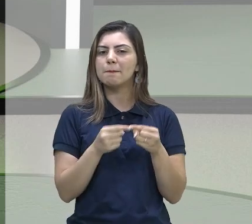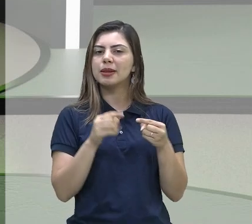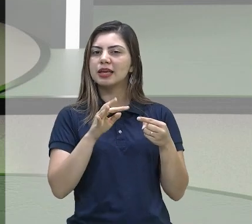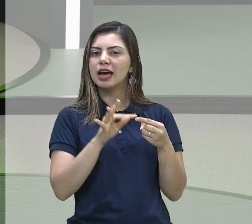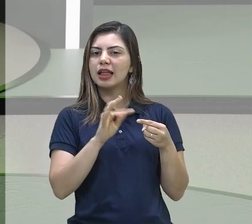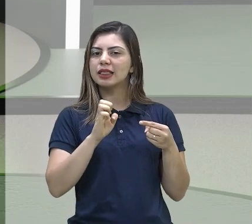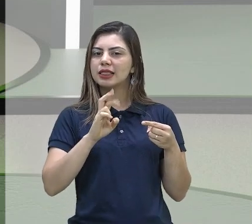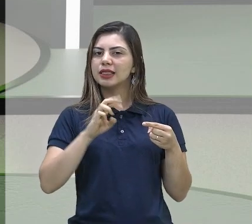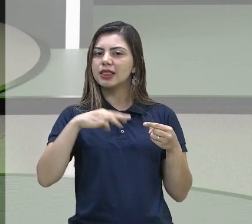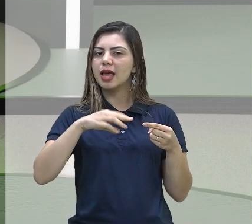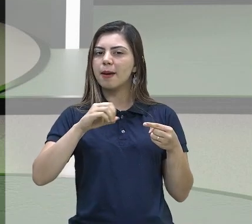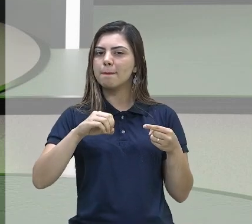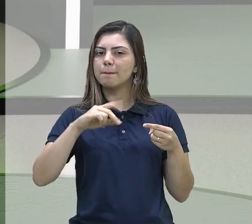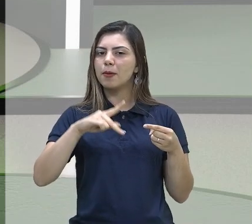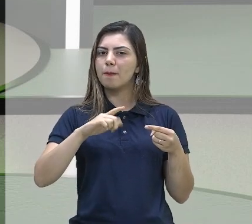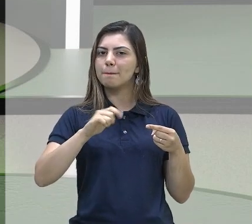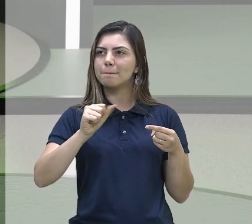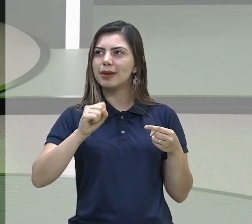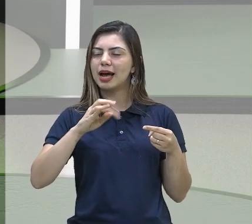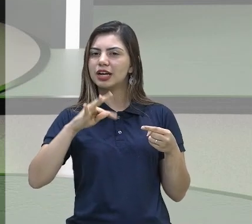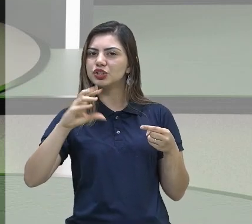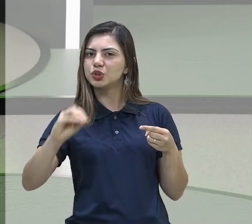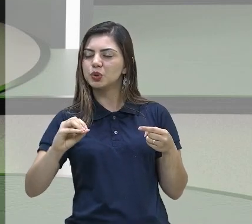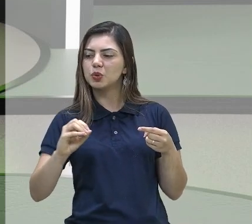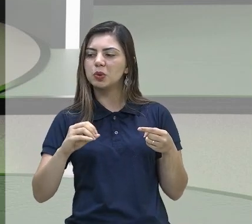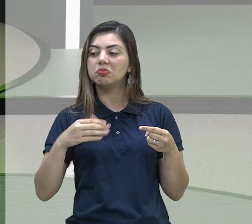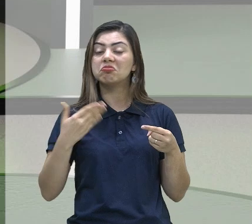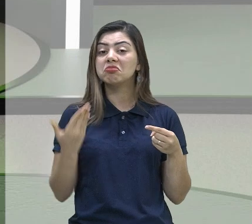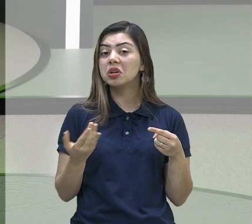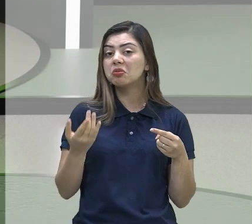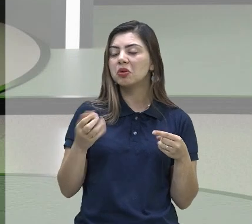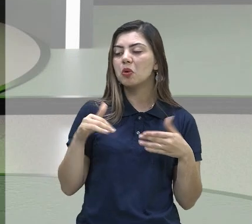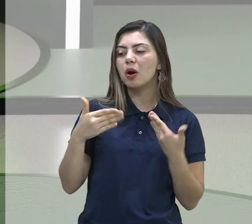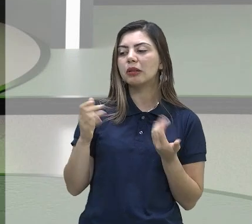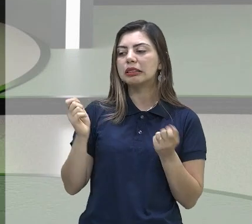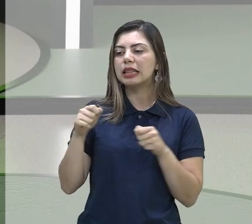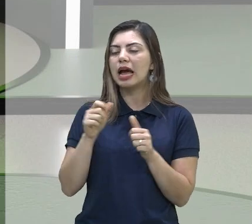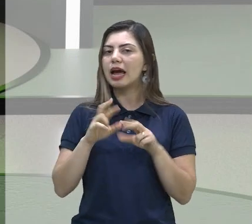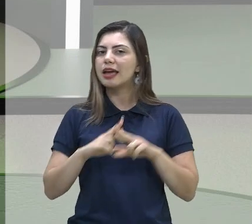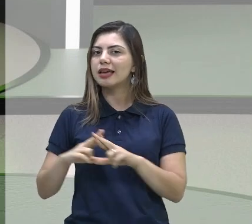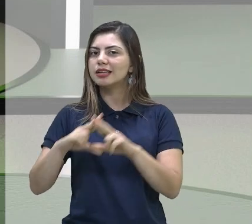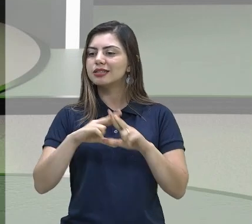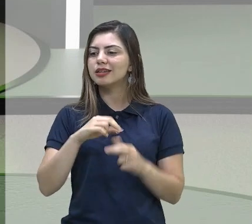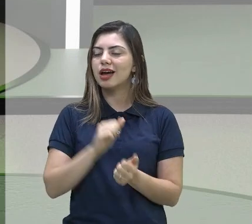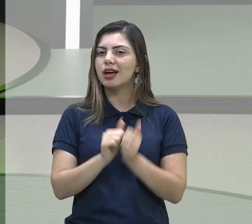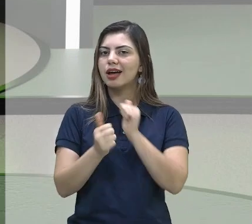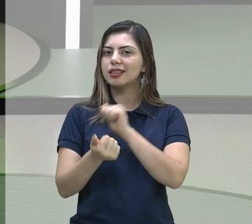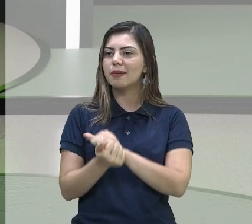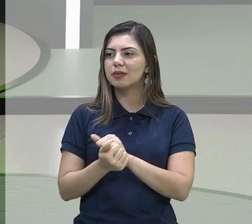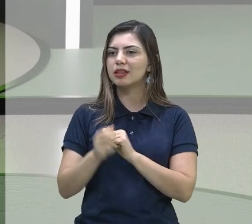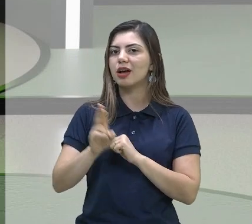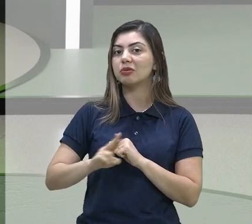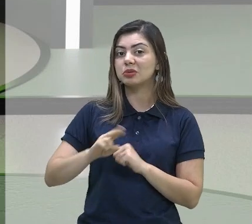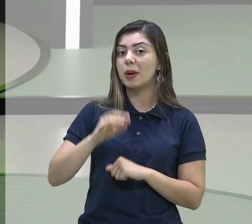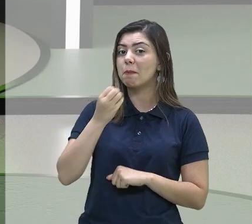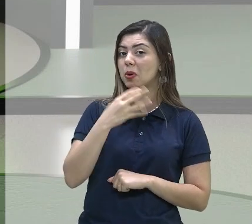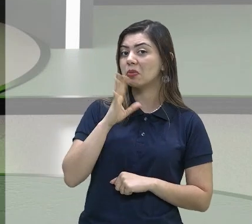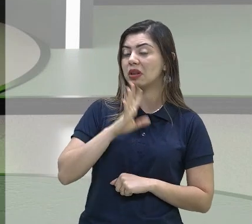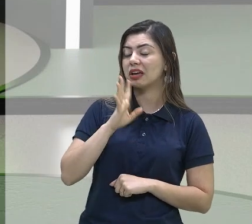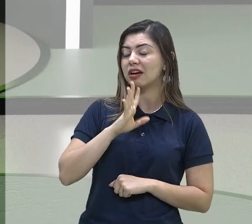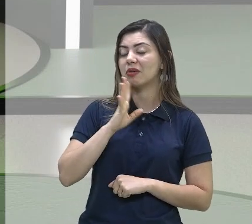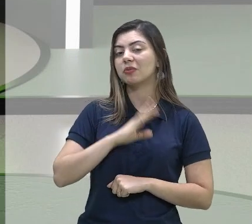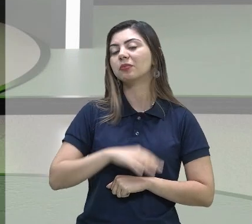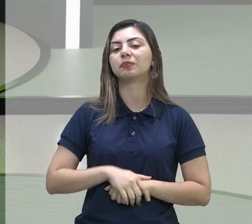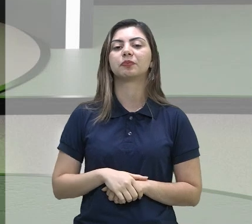termoplásticos? Né? Essa característica de poder ser reciclado, reutilizado várias vezes é legal, né, para o meio